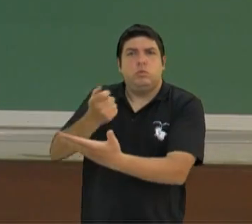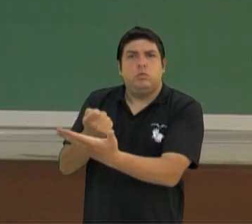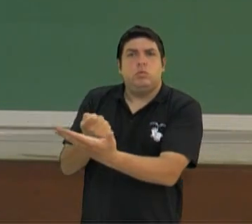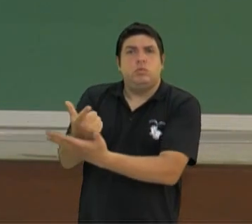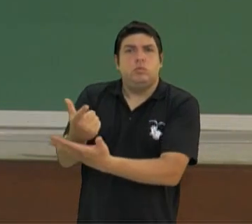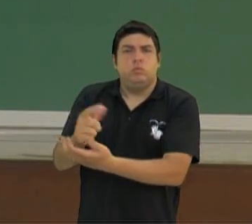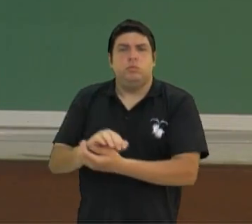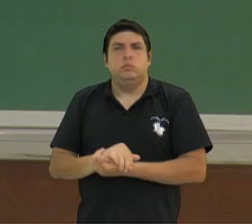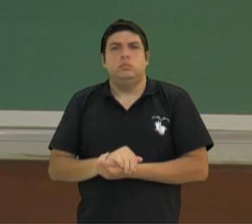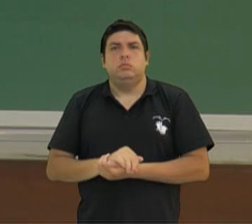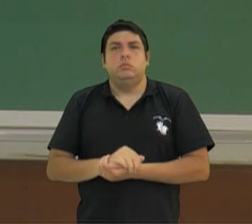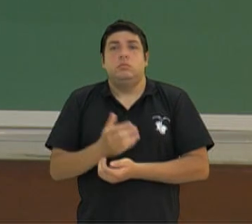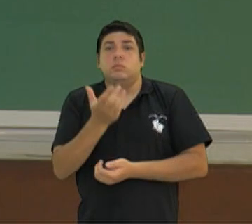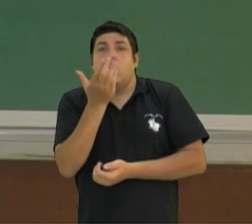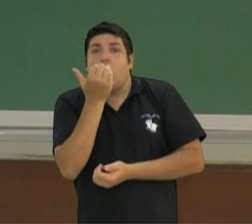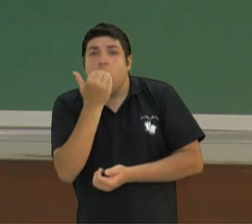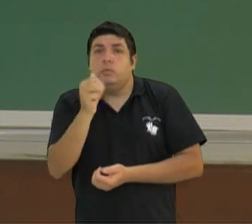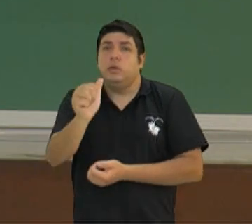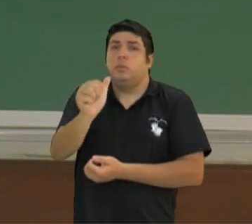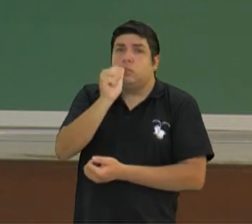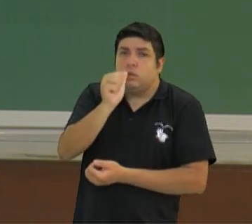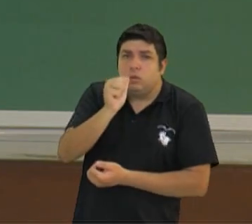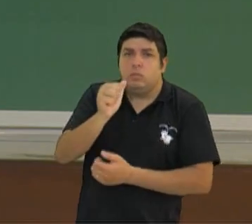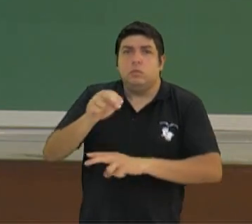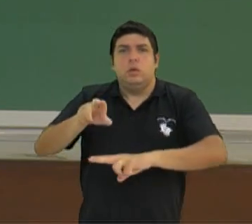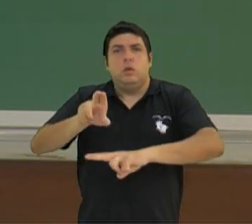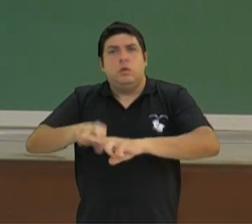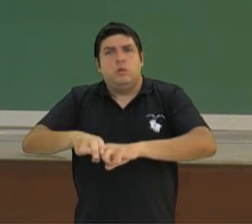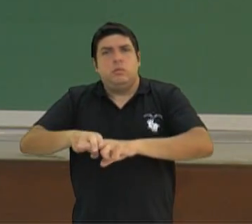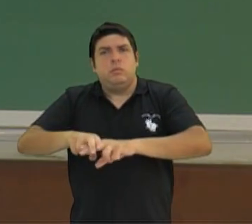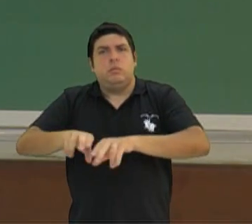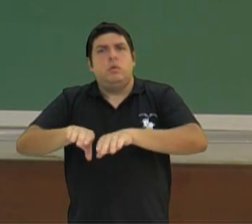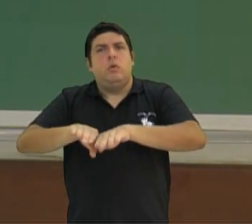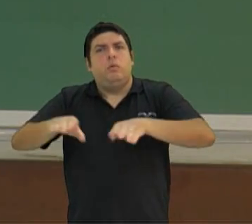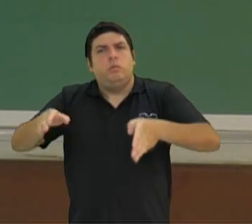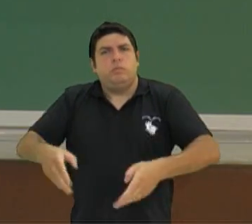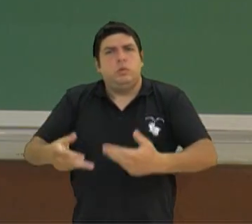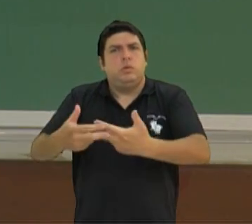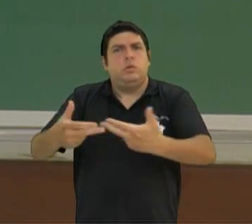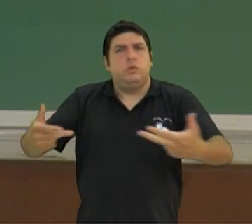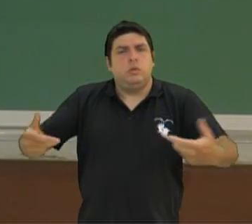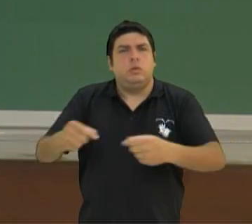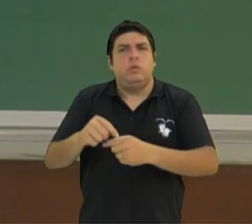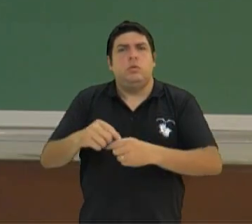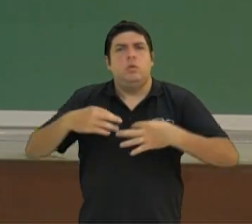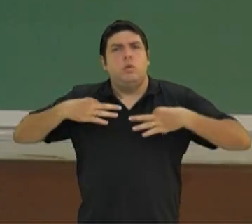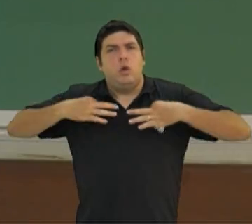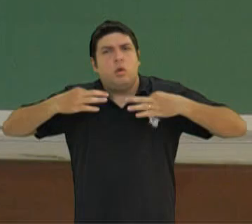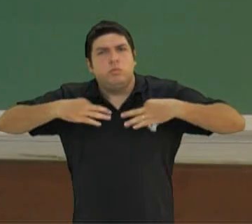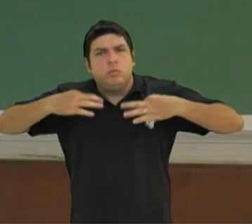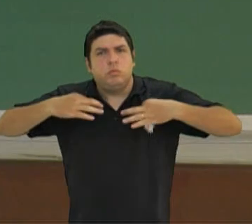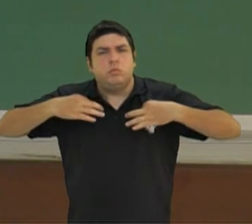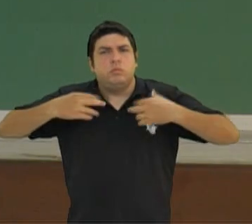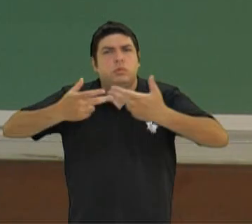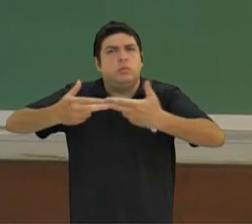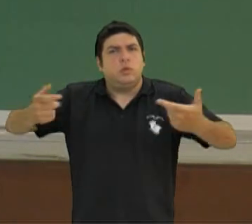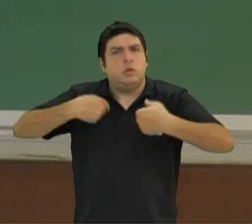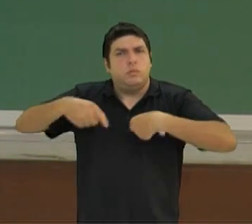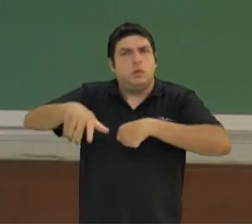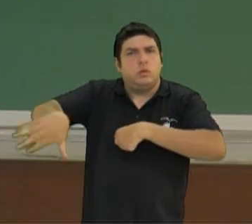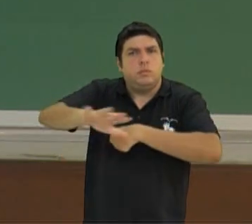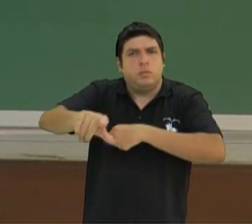ali, alimentos, bebidas, móveis, eletrônicos, têxteis, né? Tudo isso é um conjunto de coisas que